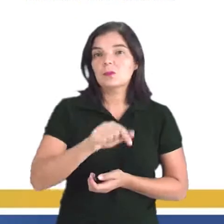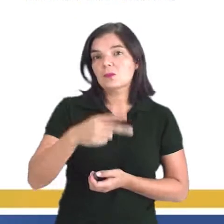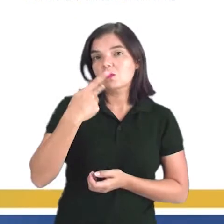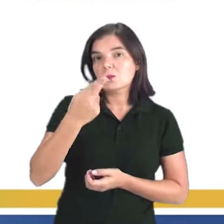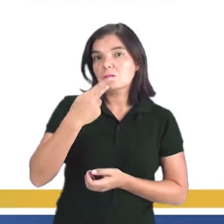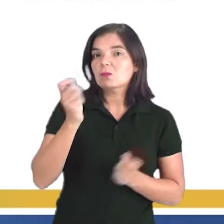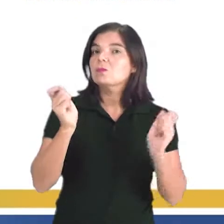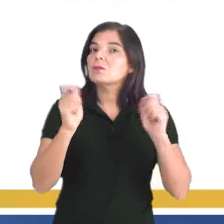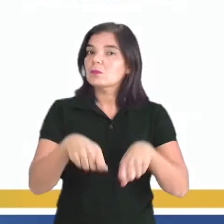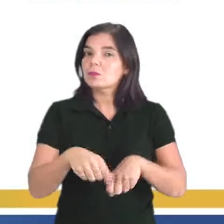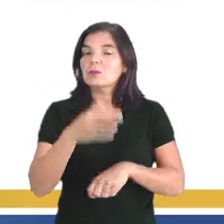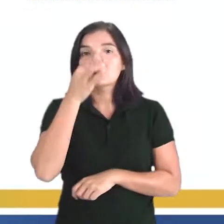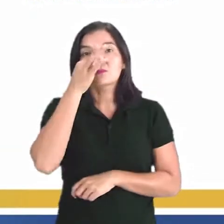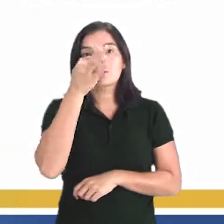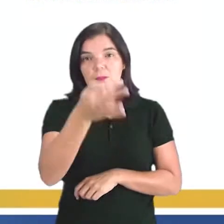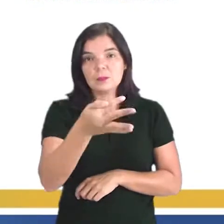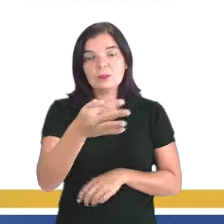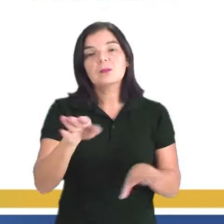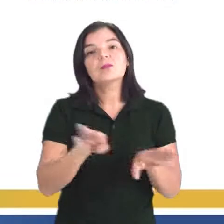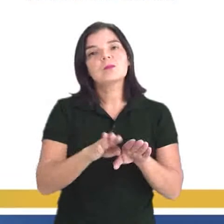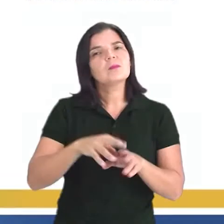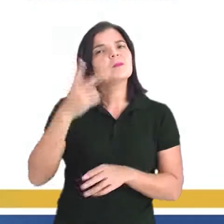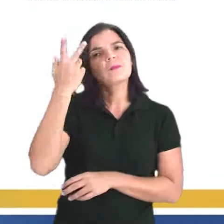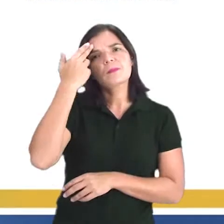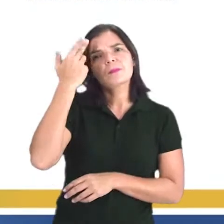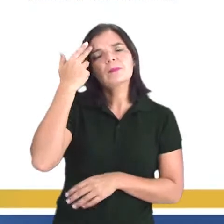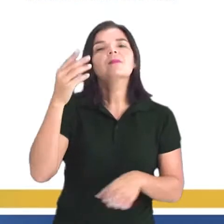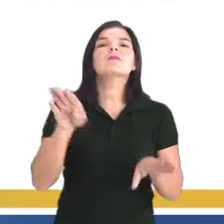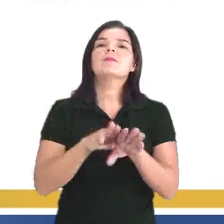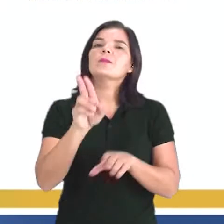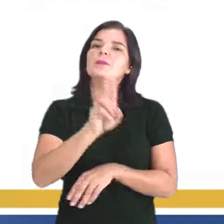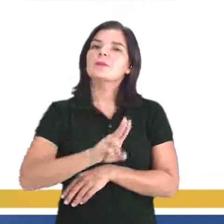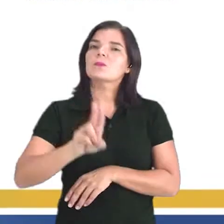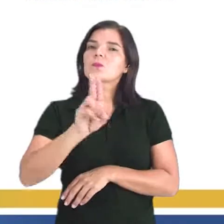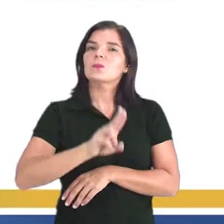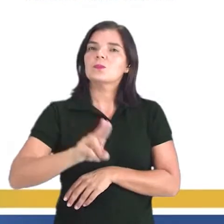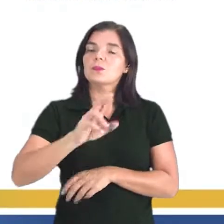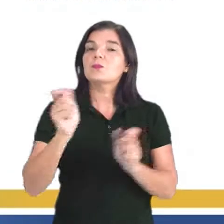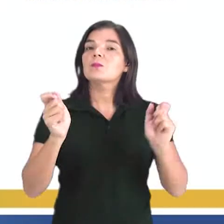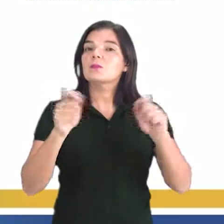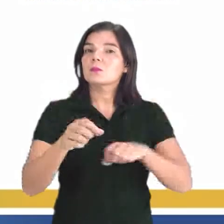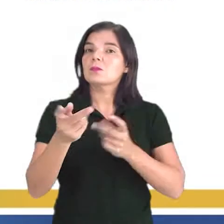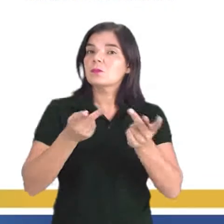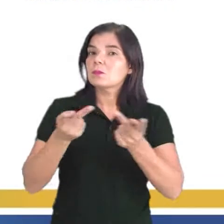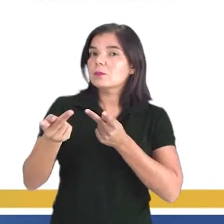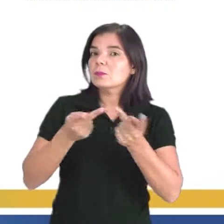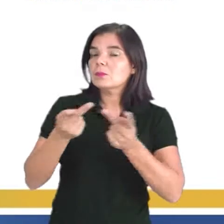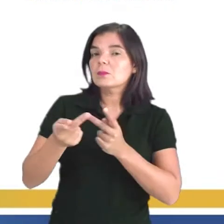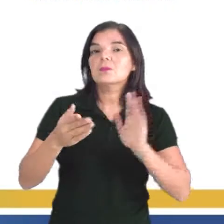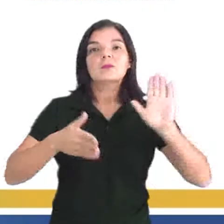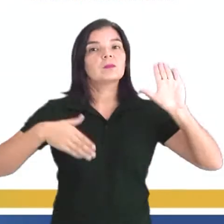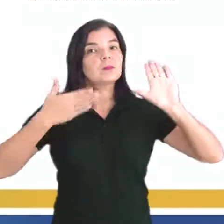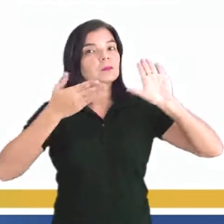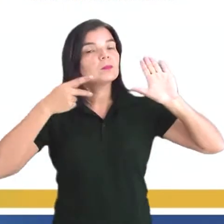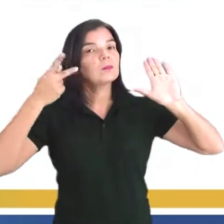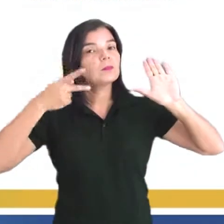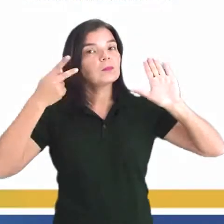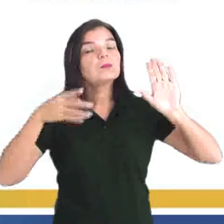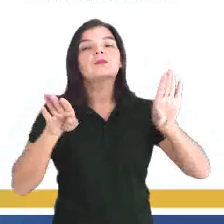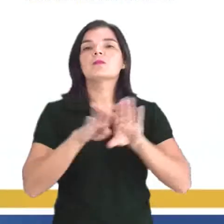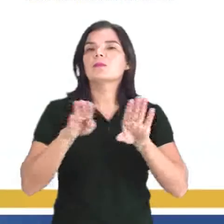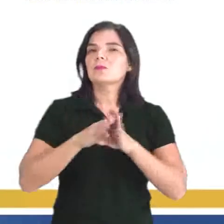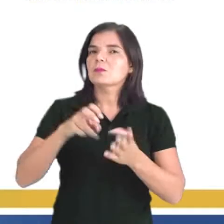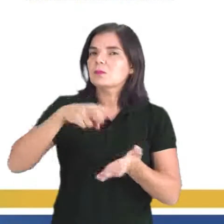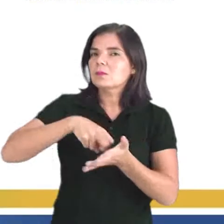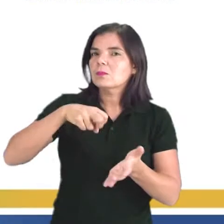de possibilidades no futuro e é comum também nós usarmos para falar sobre possíveis planos, promessas, advertências